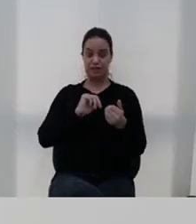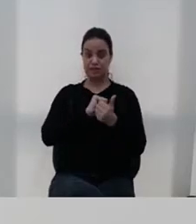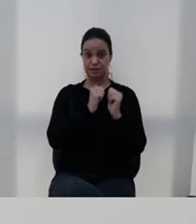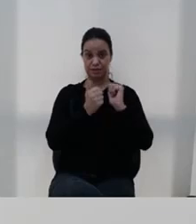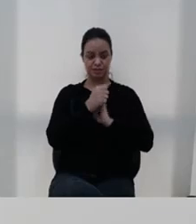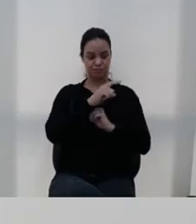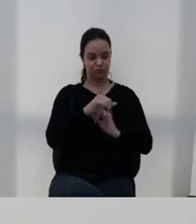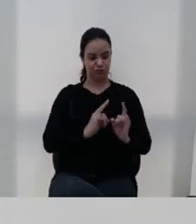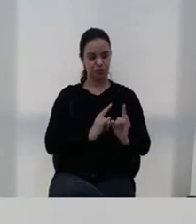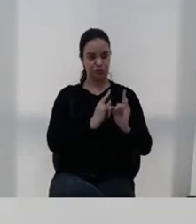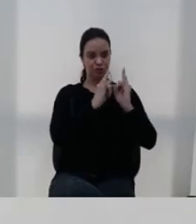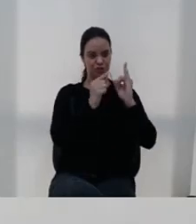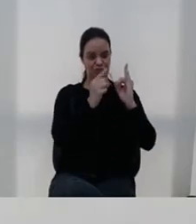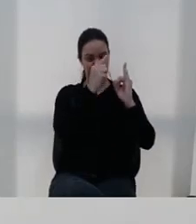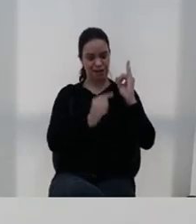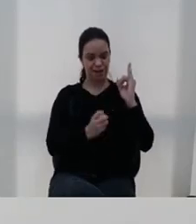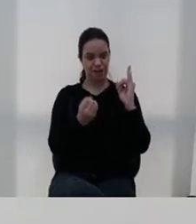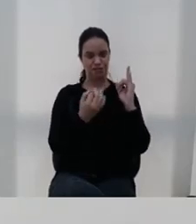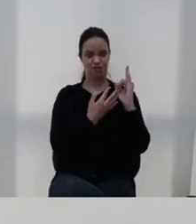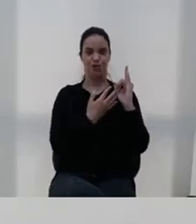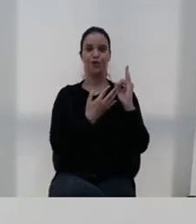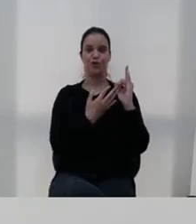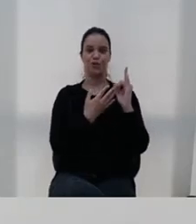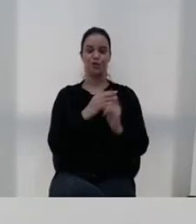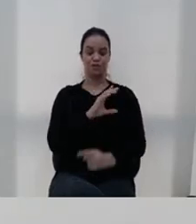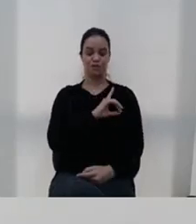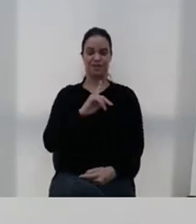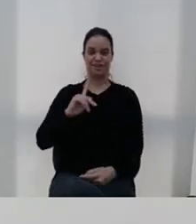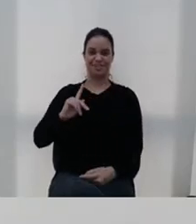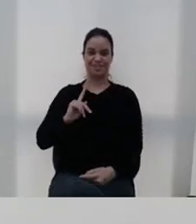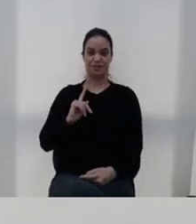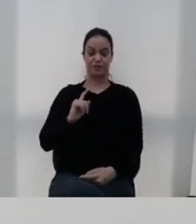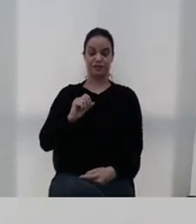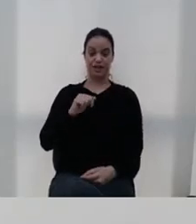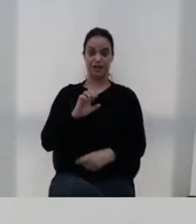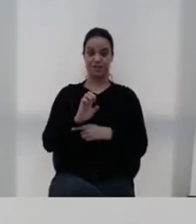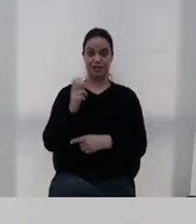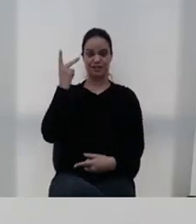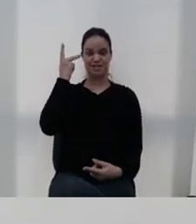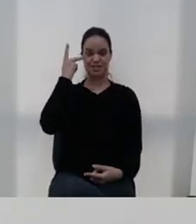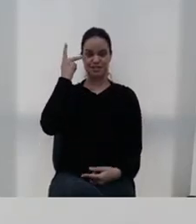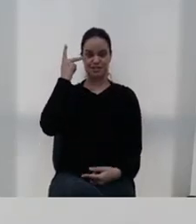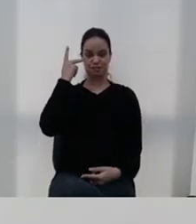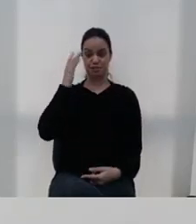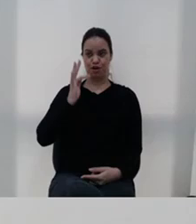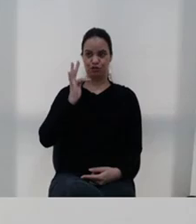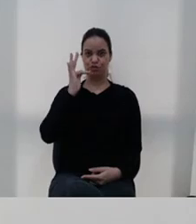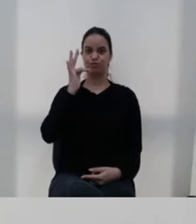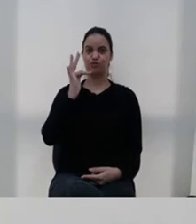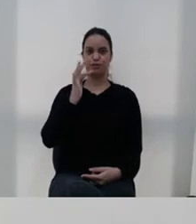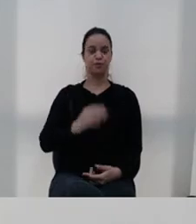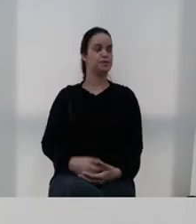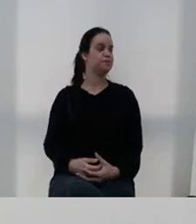desse espaço que será tão importante para a Defensoria Pública do Estado de São Paulo no futuro.